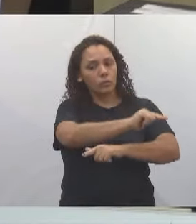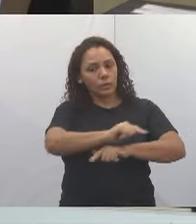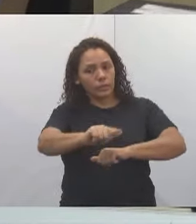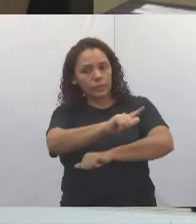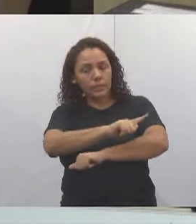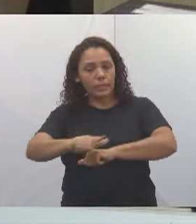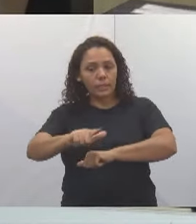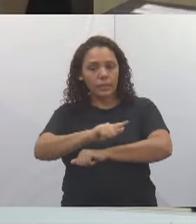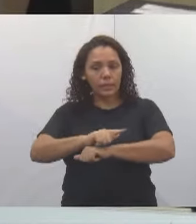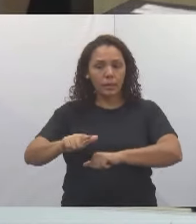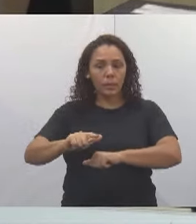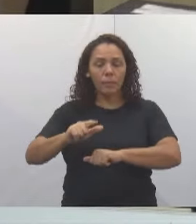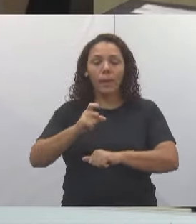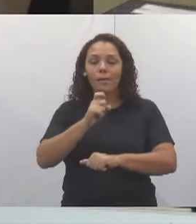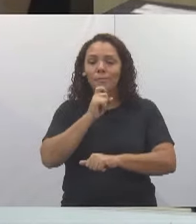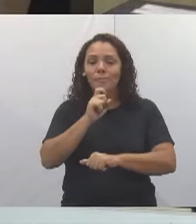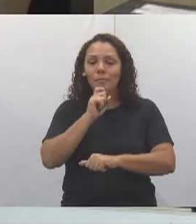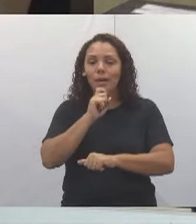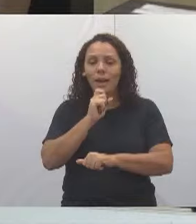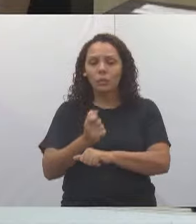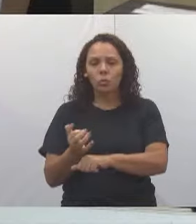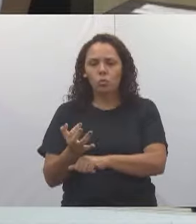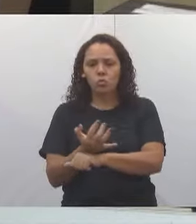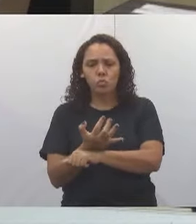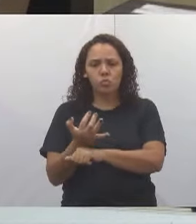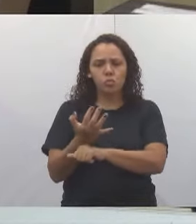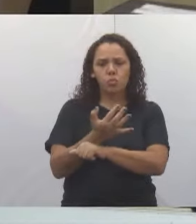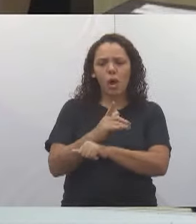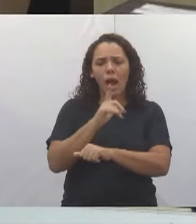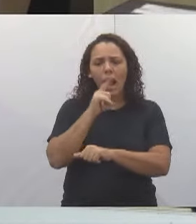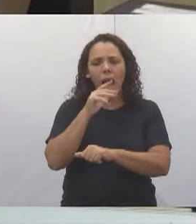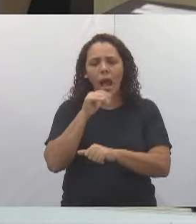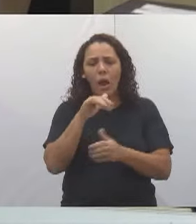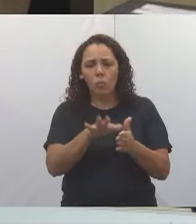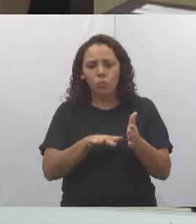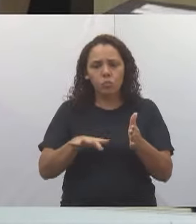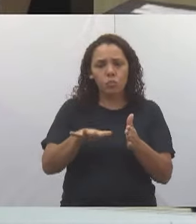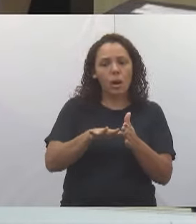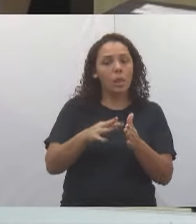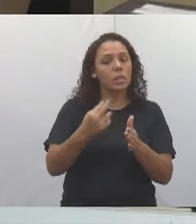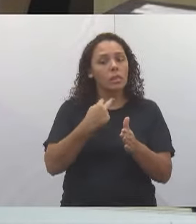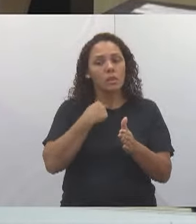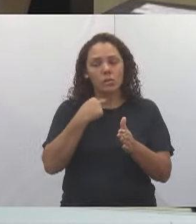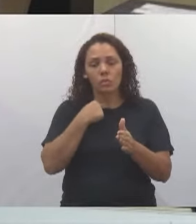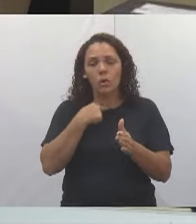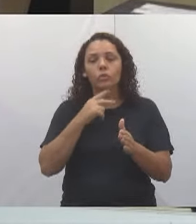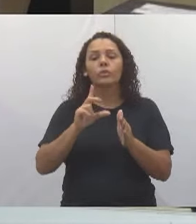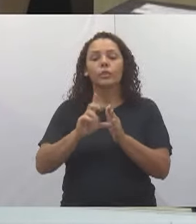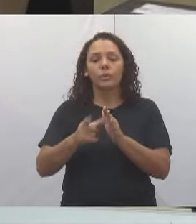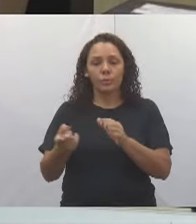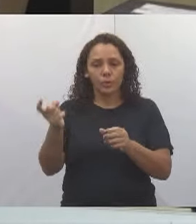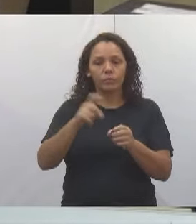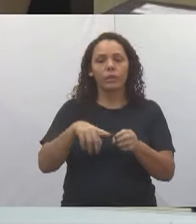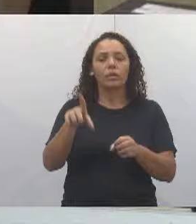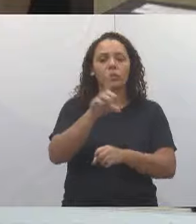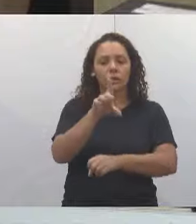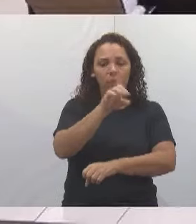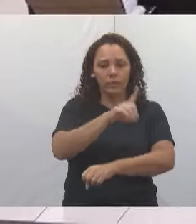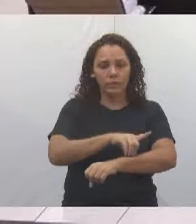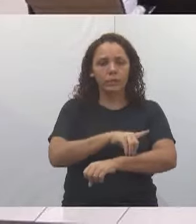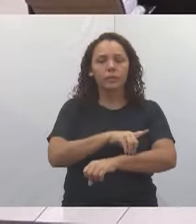Infelizmente, é uma coisa assim, não pode ter nada no quintal que acumule água. Vai voltar. Com quem que eu